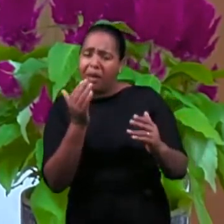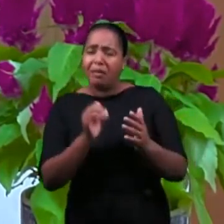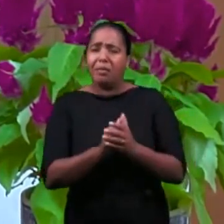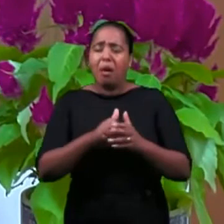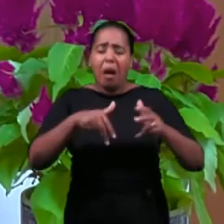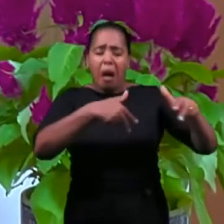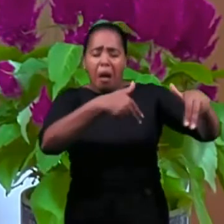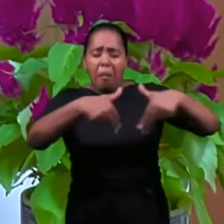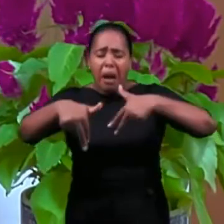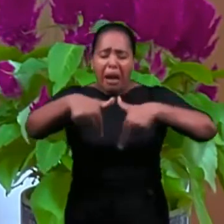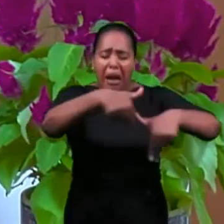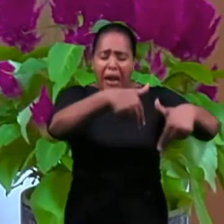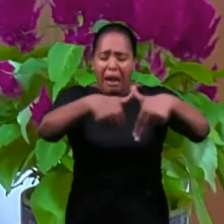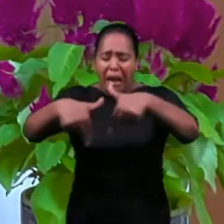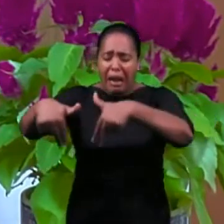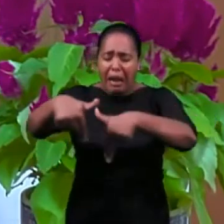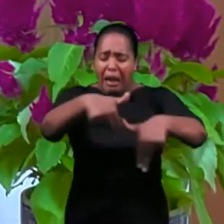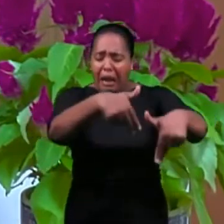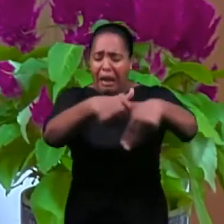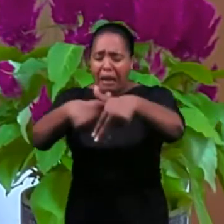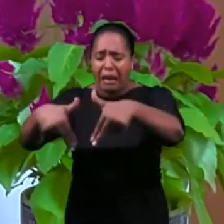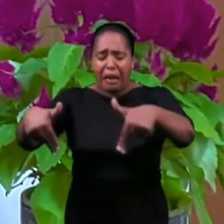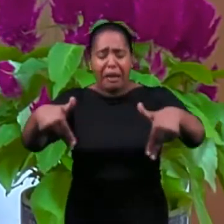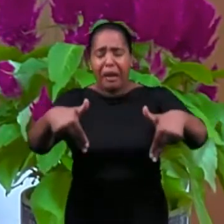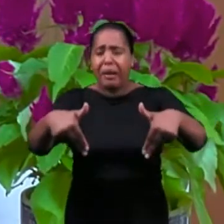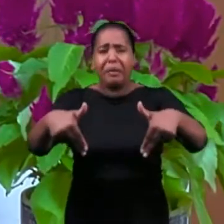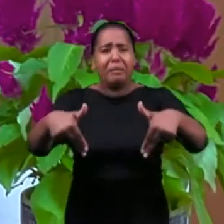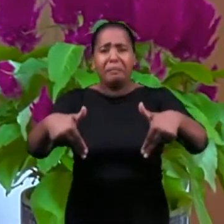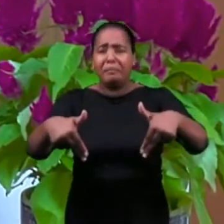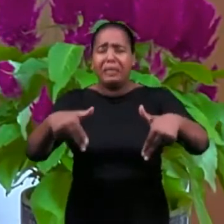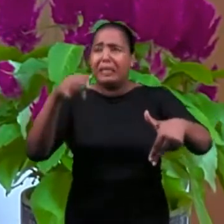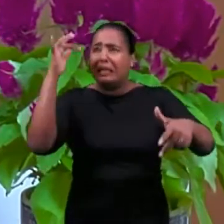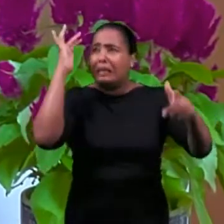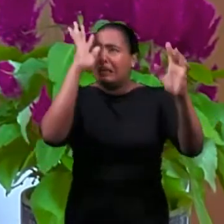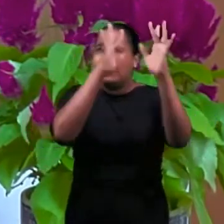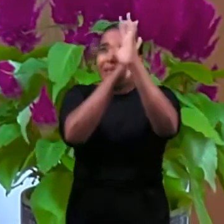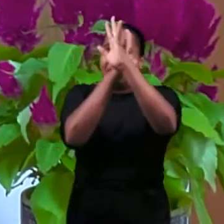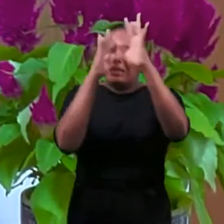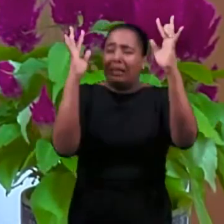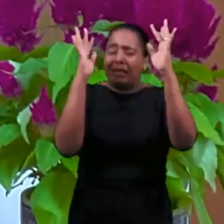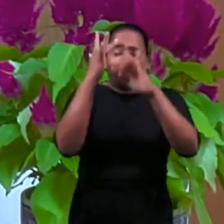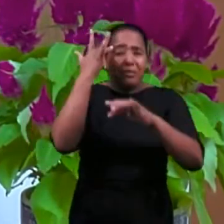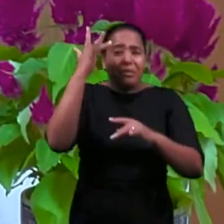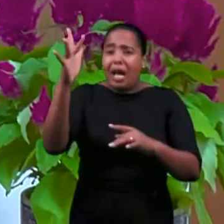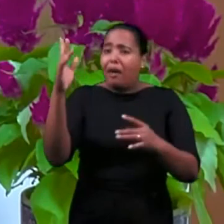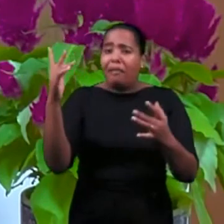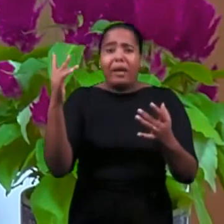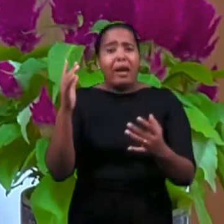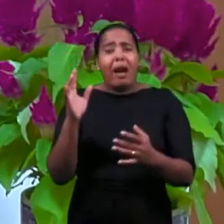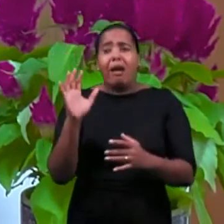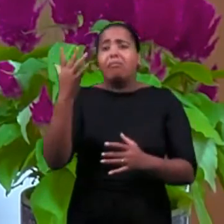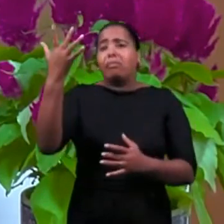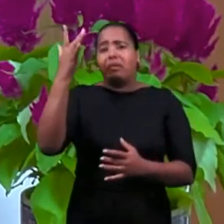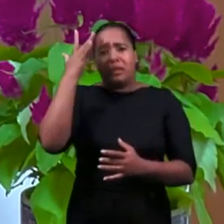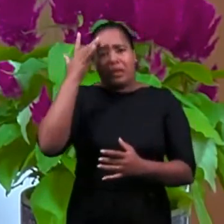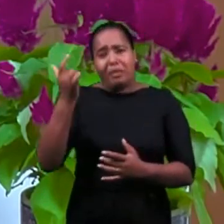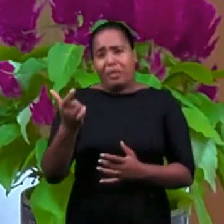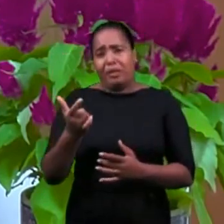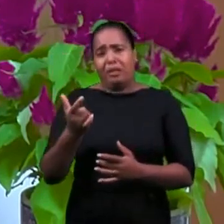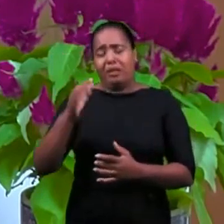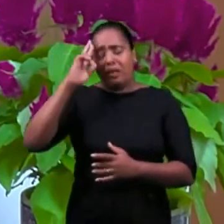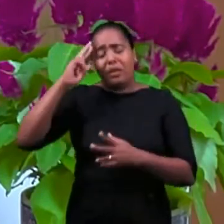perambulando pelas ruas, alguns sem saber o dia de amanhã, como será. Senhor Deus, atinja esses, atinja a